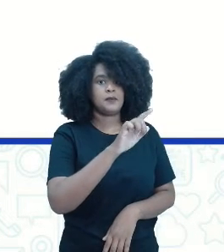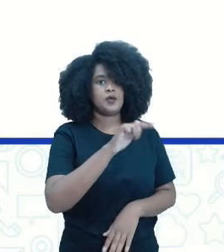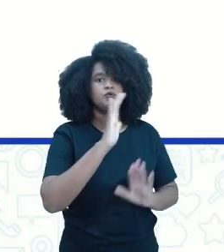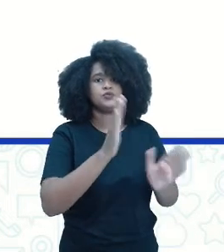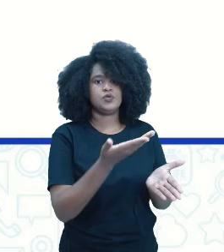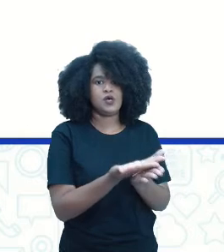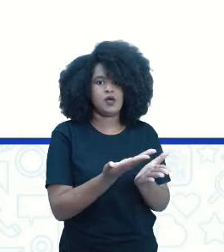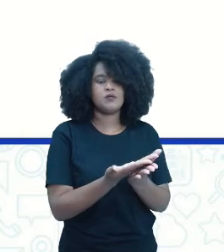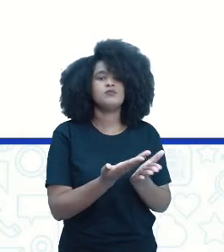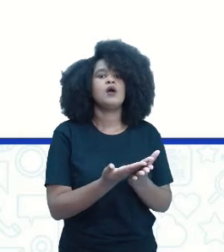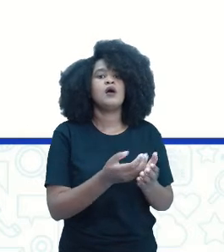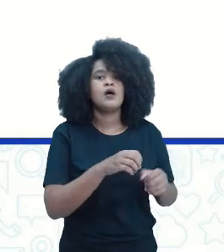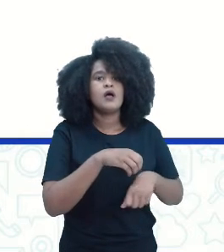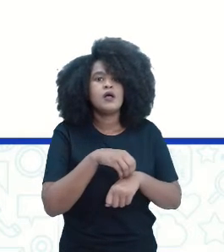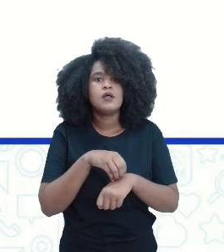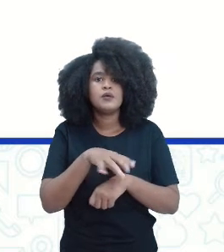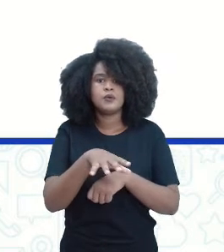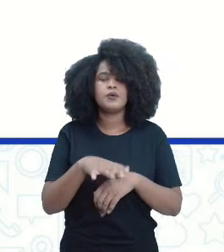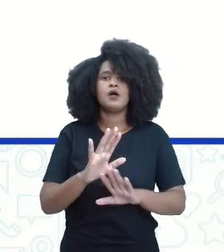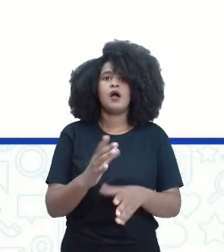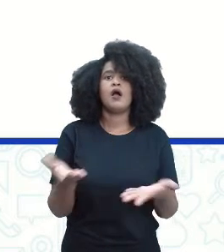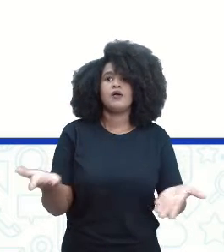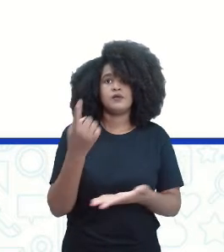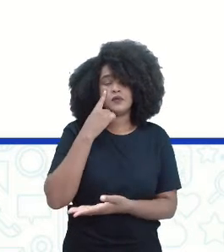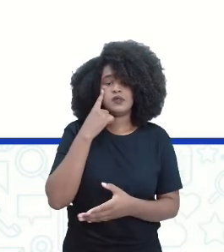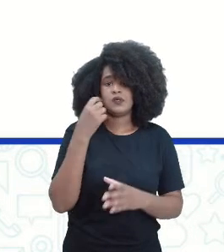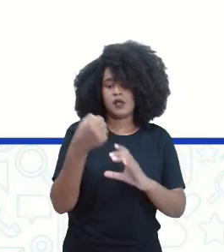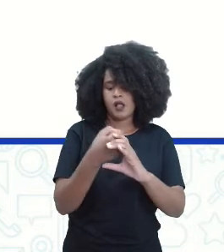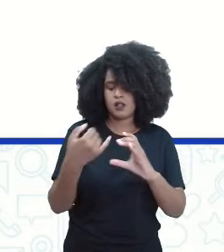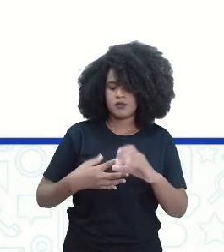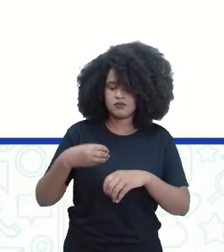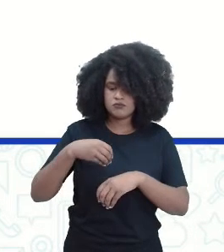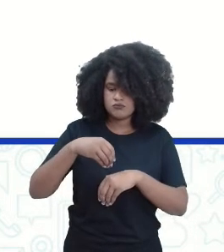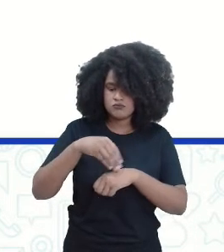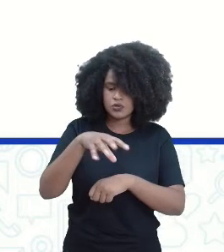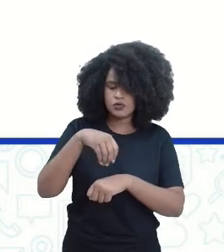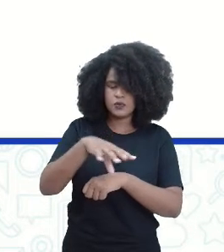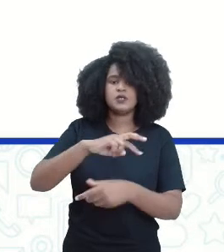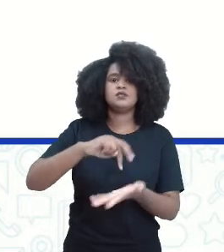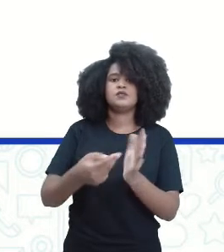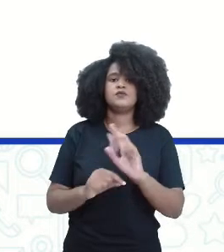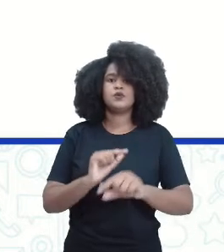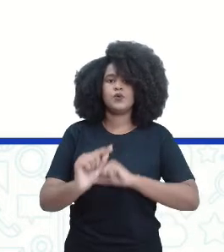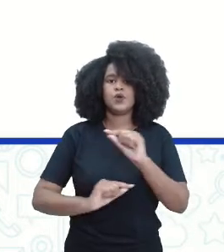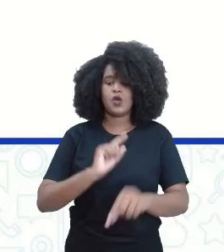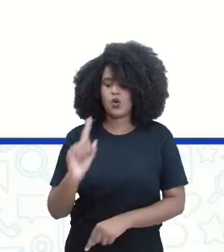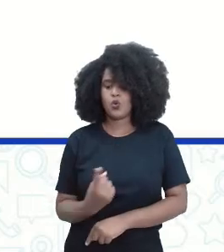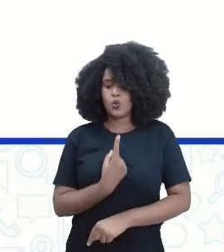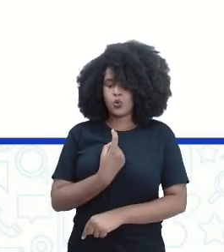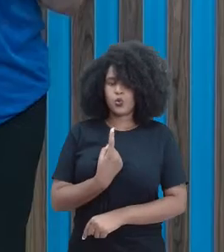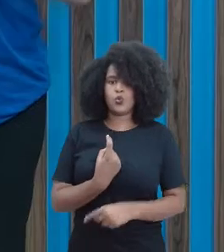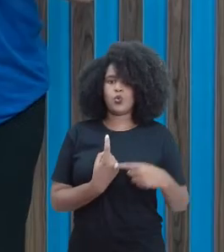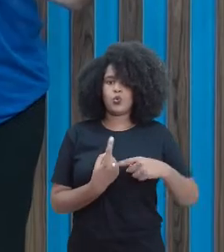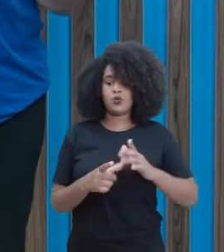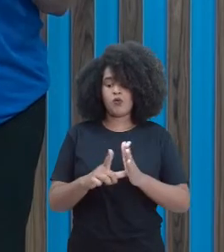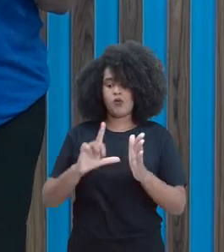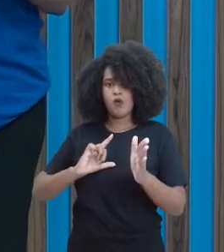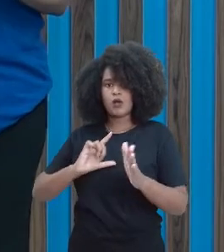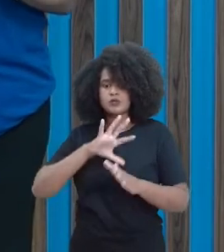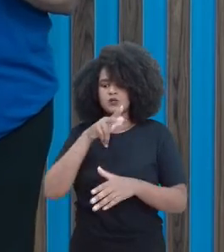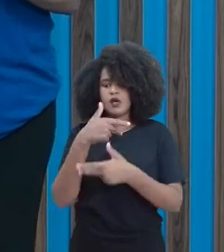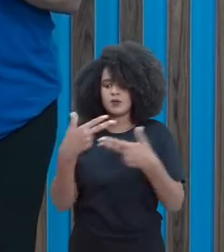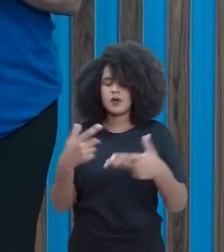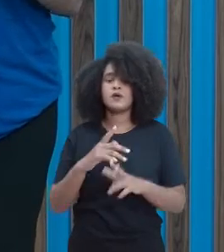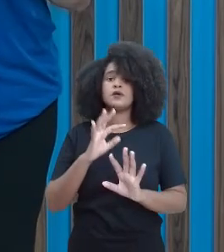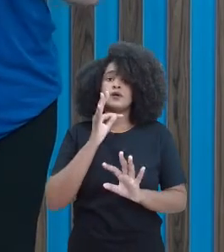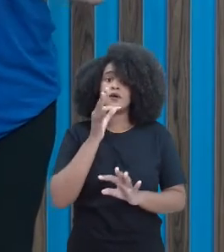vocês. Características compartilhadas indicam o quê? Que nós viemos de um único ancestral, um ancestral comum. Todos nós, quando